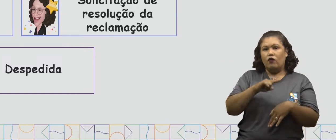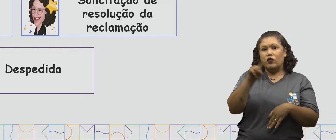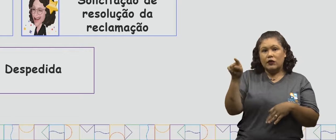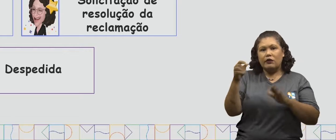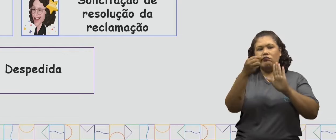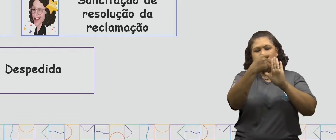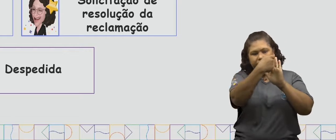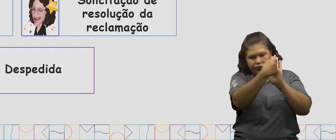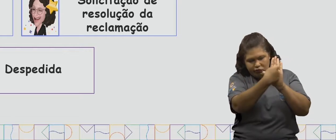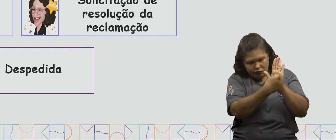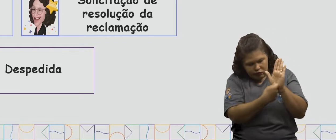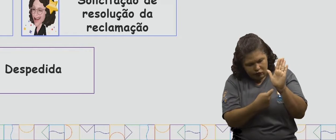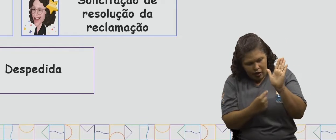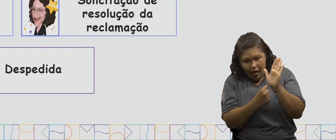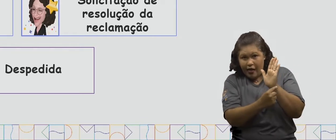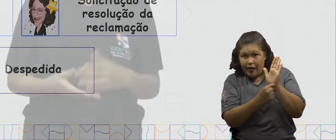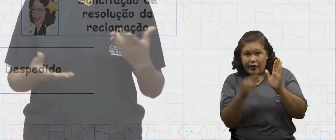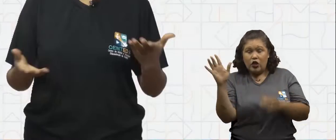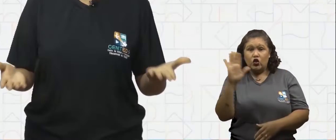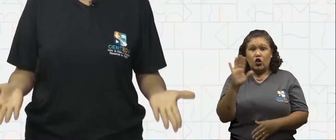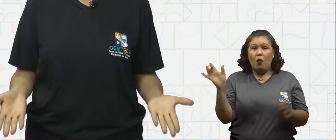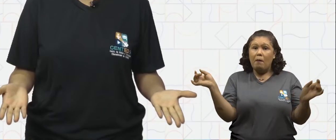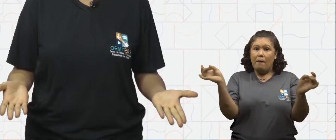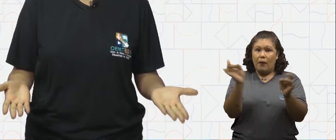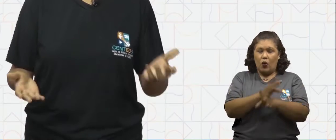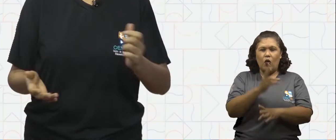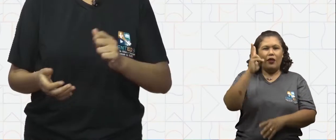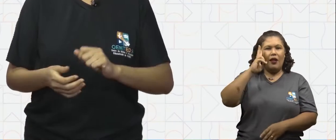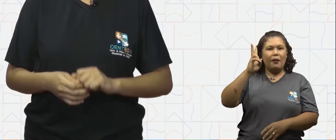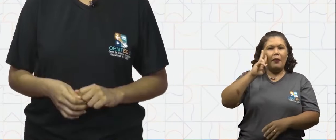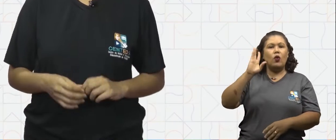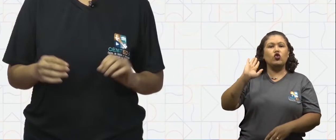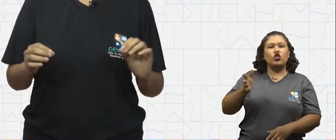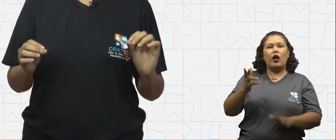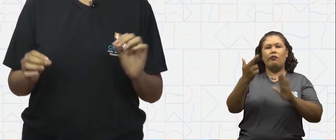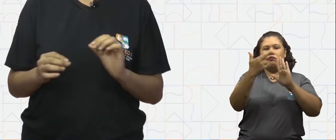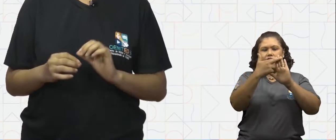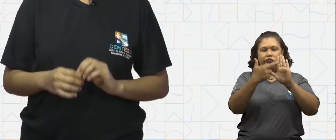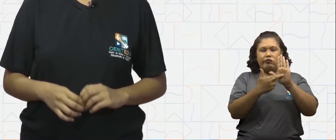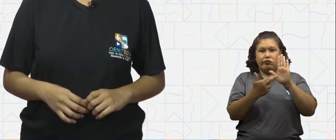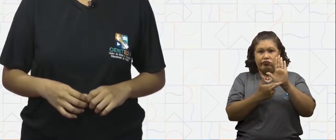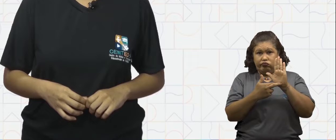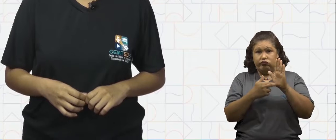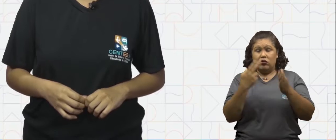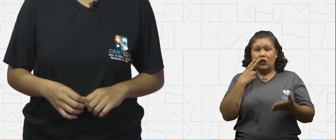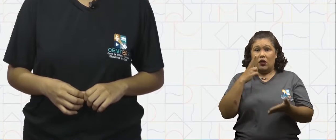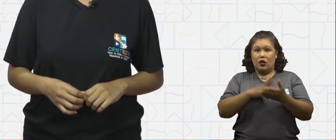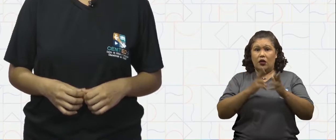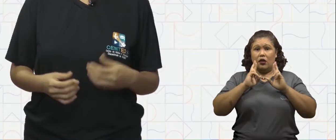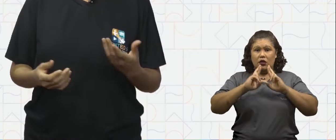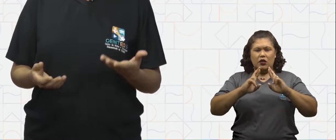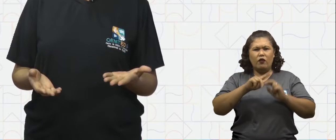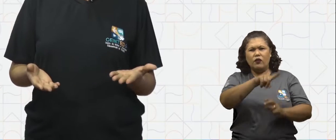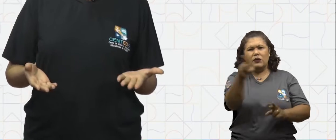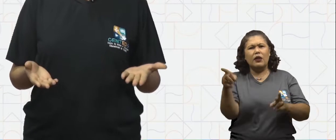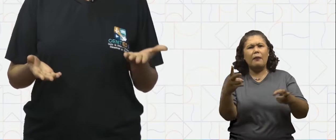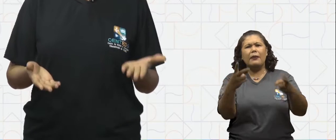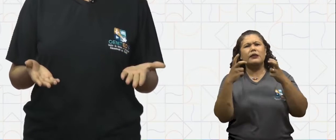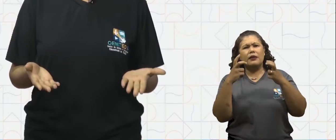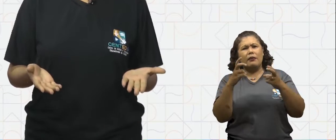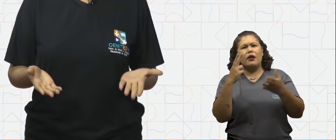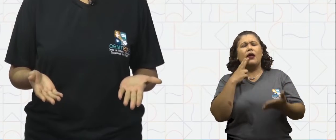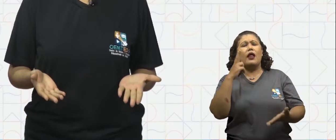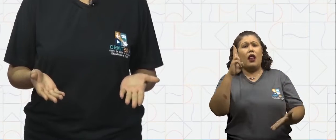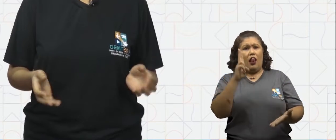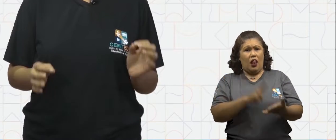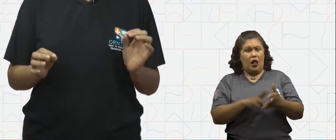mensagem, despeça-se de seu destinatário. Prontinho! Relembramos o que precisaremos para a aula de hoje. Perceba que a